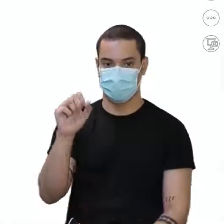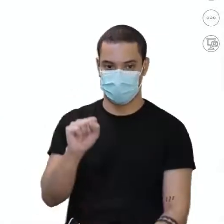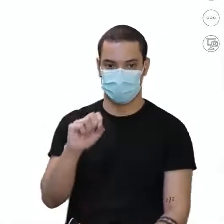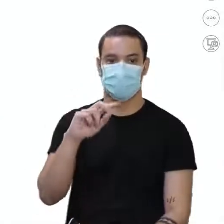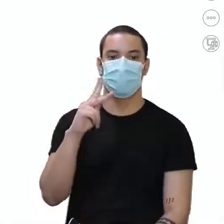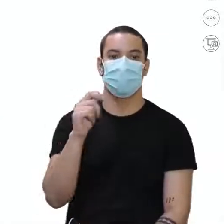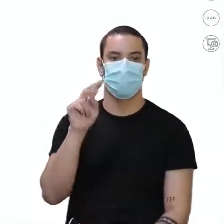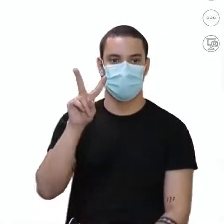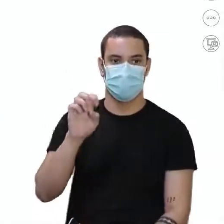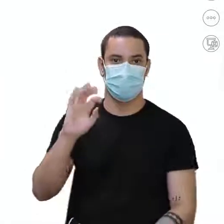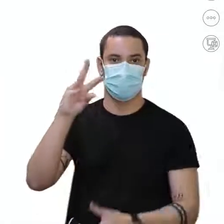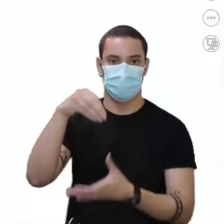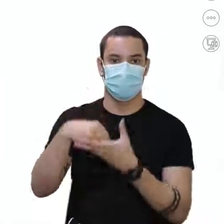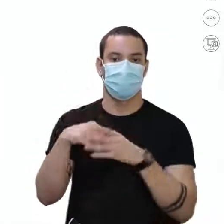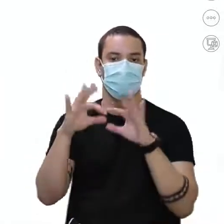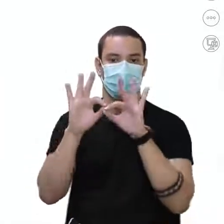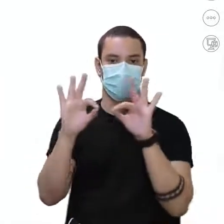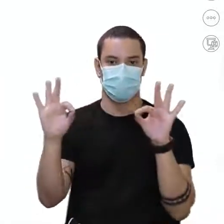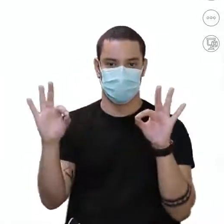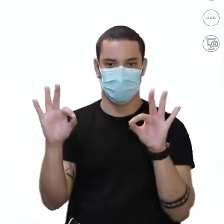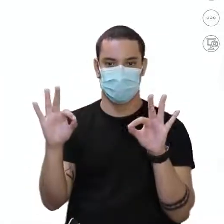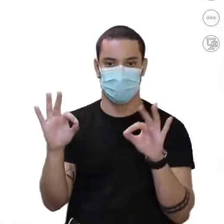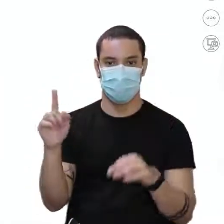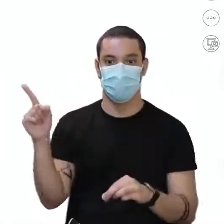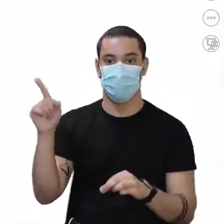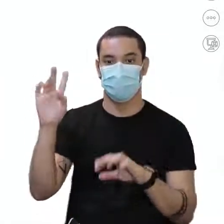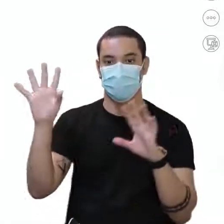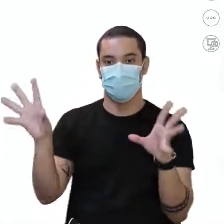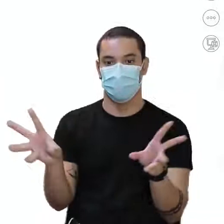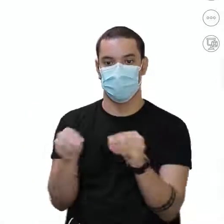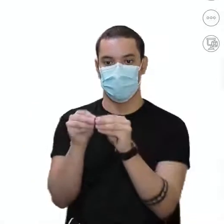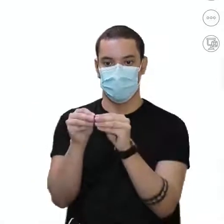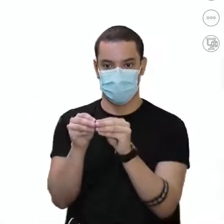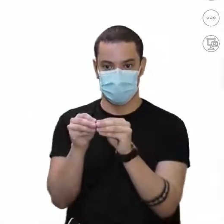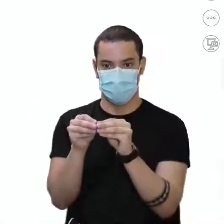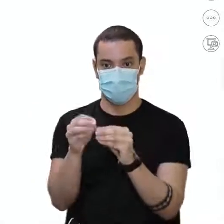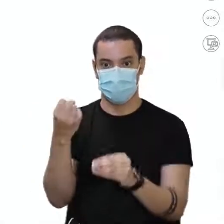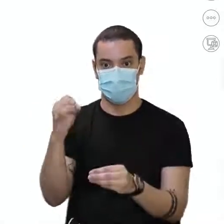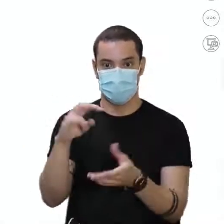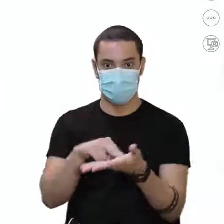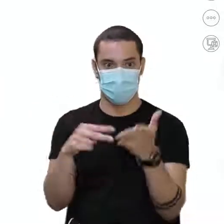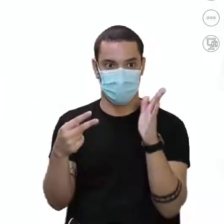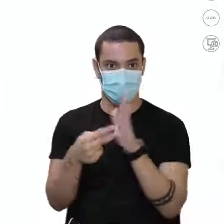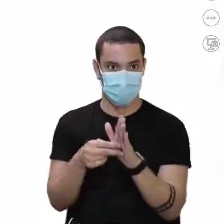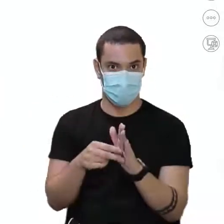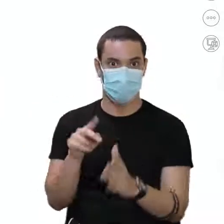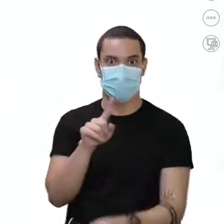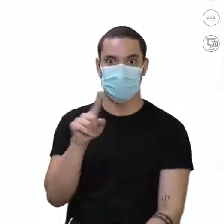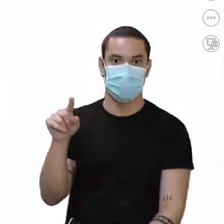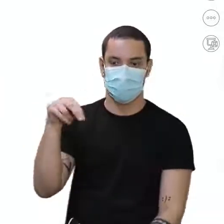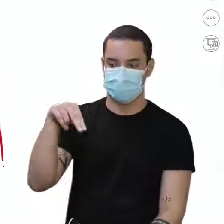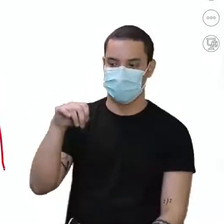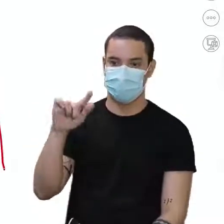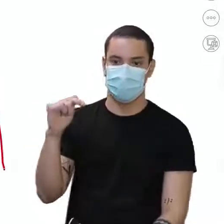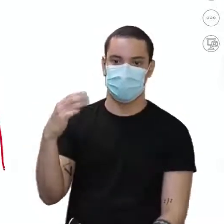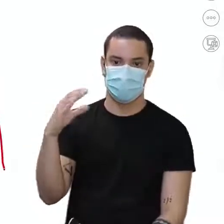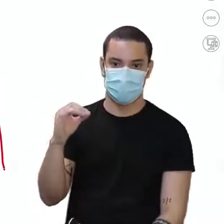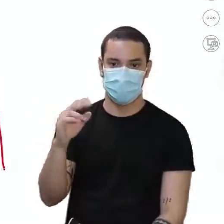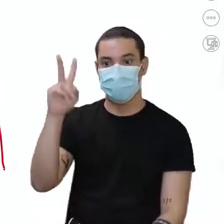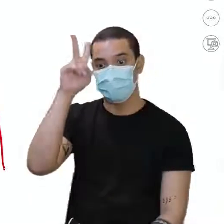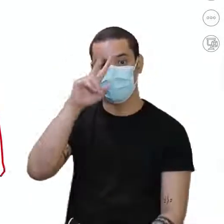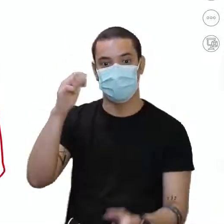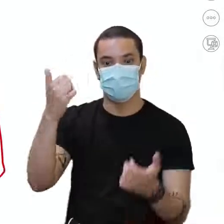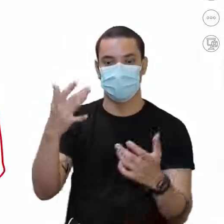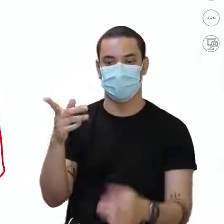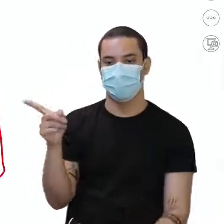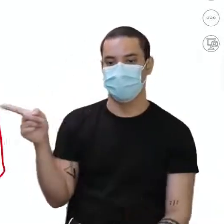minha frase. Hasn't, haven't, para quando é na negação. E o been, que eu comentei para